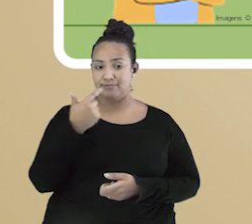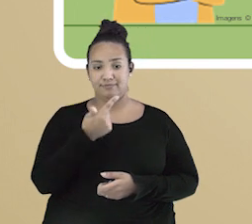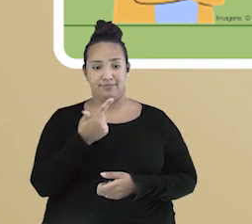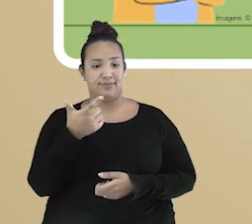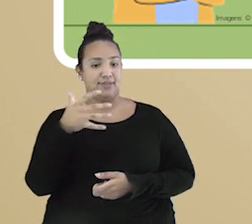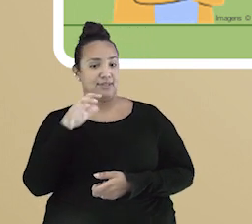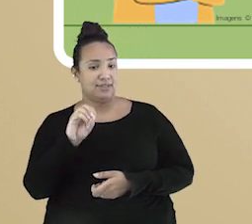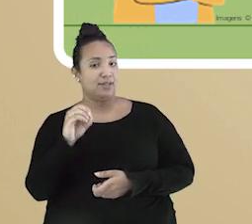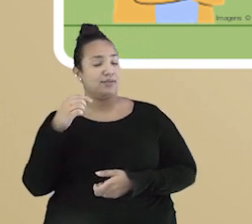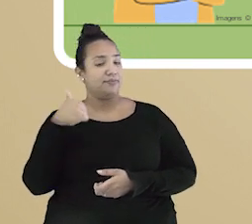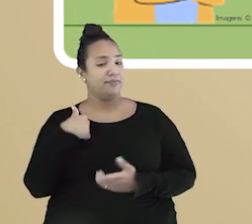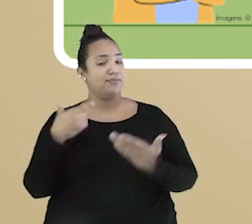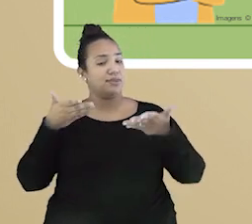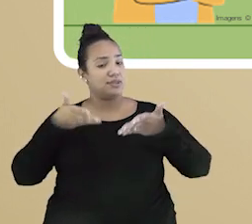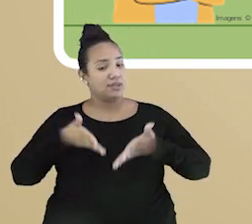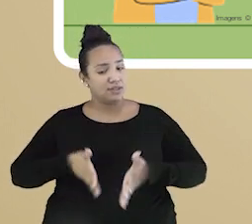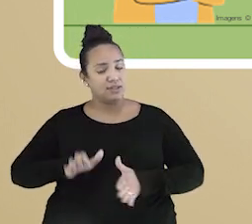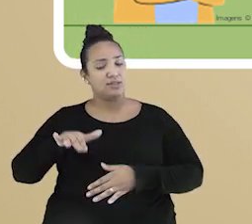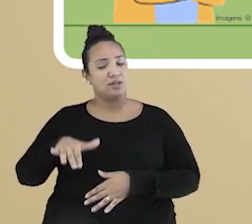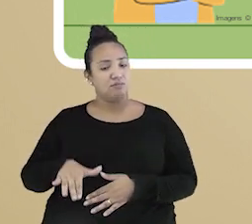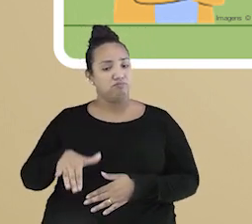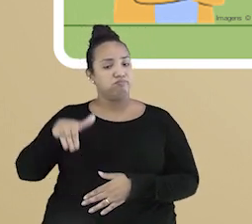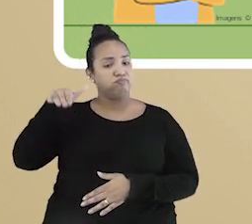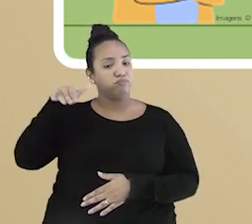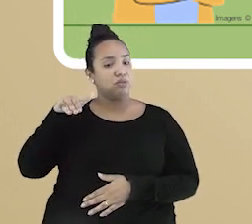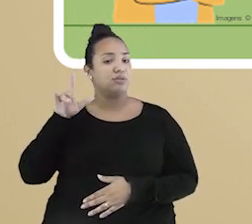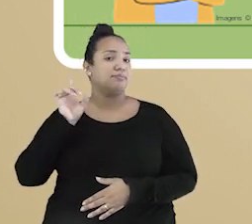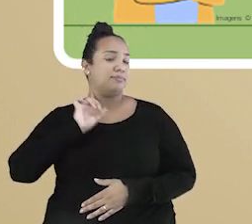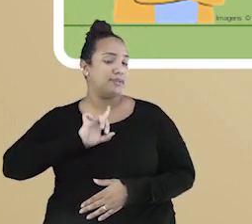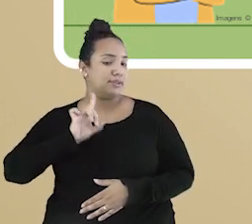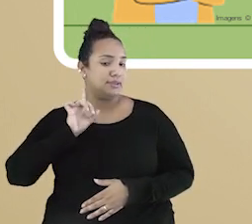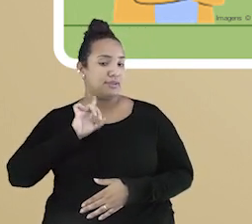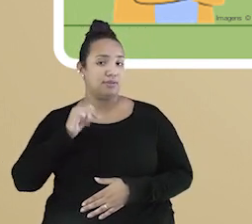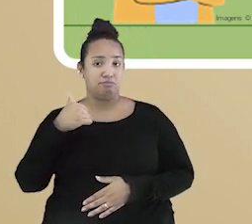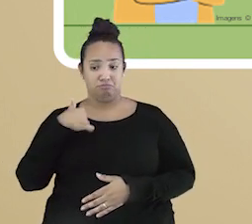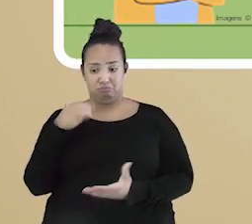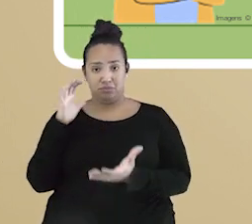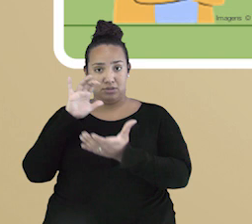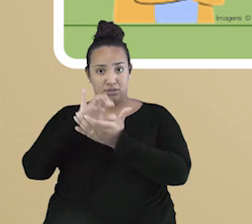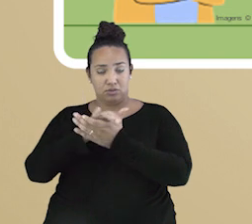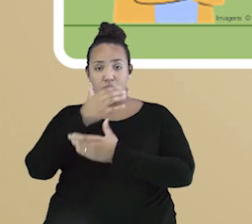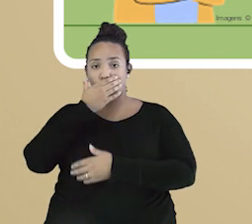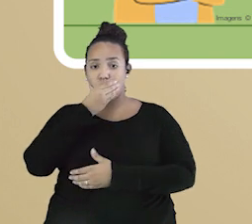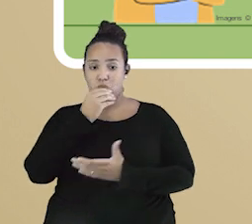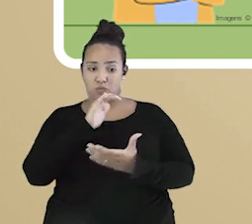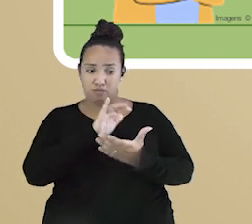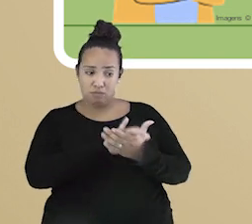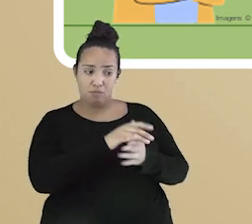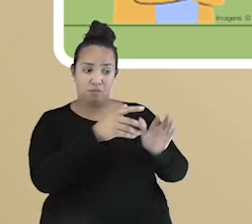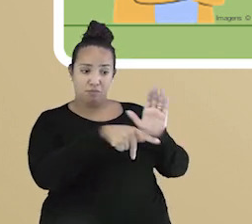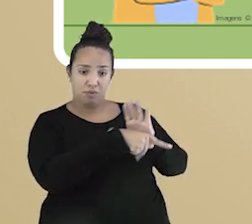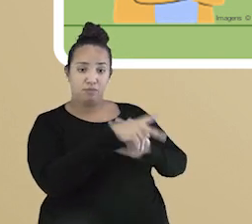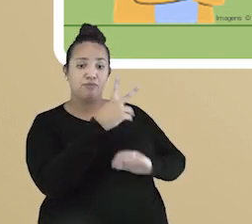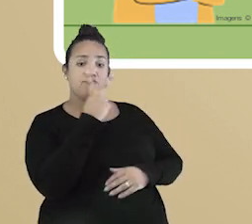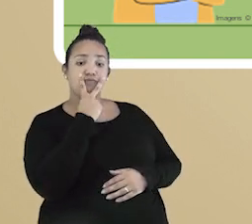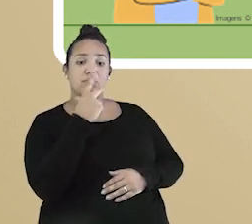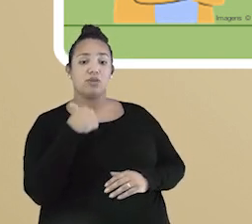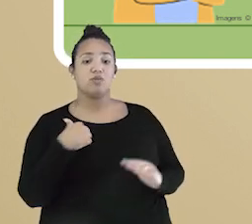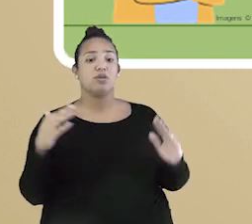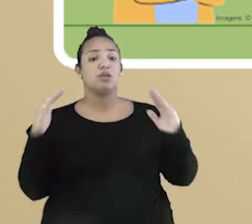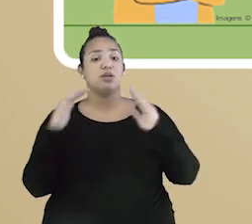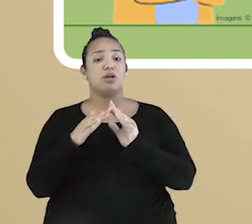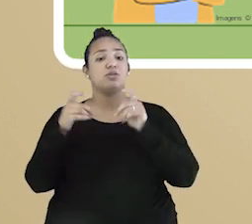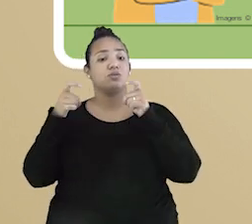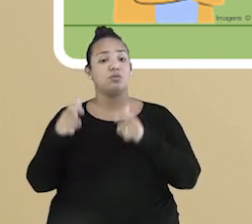anos de idade. Nasci e cresci em Minas Gerais. Quando casei com meu esposo, que é capixaba, fui morar em Baixo